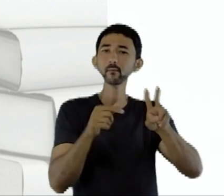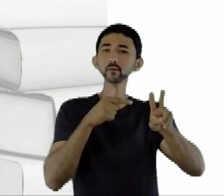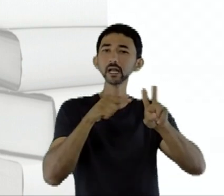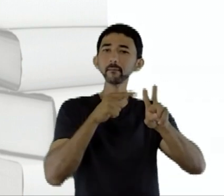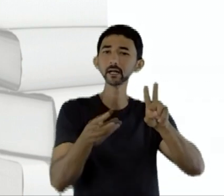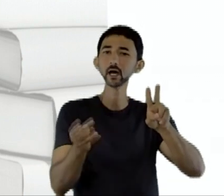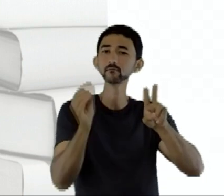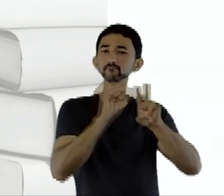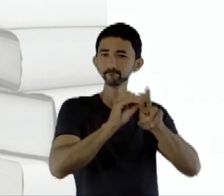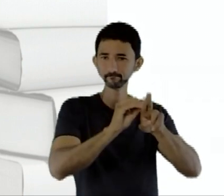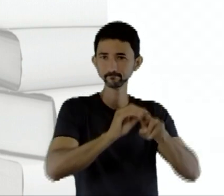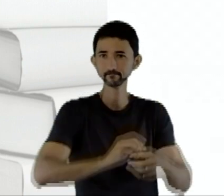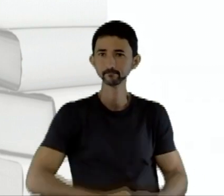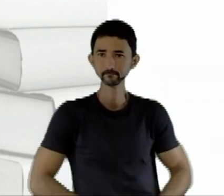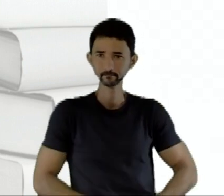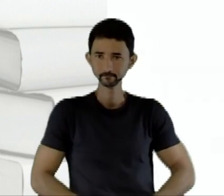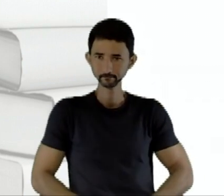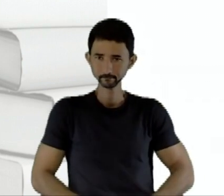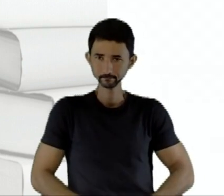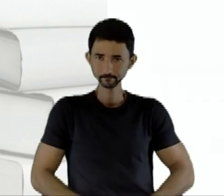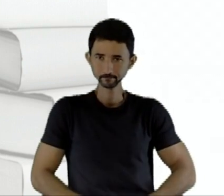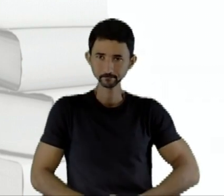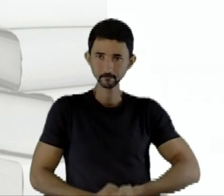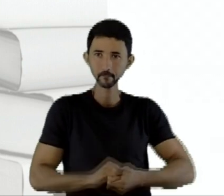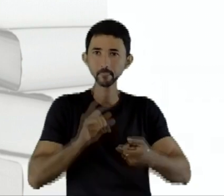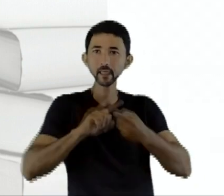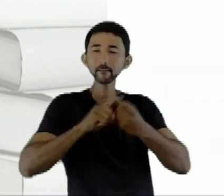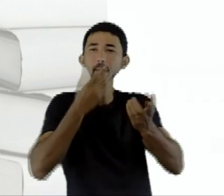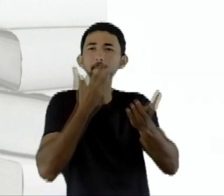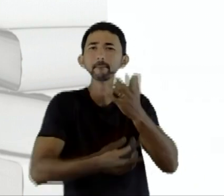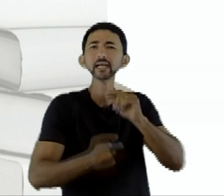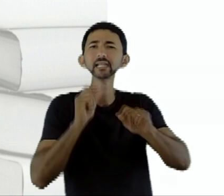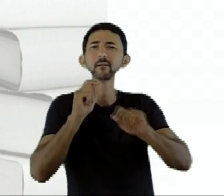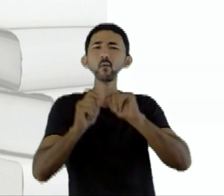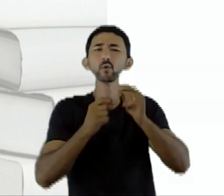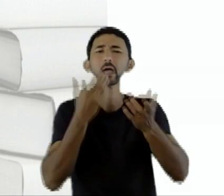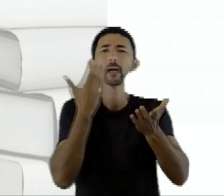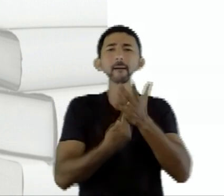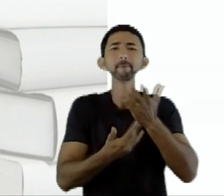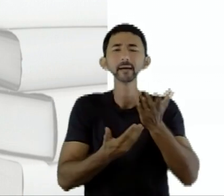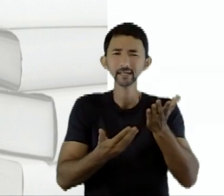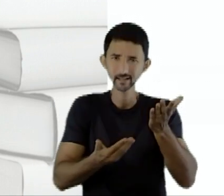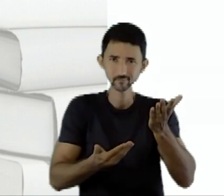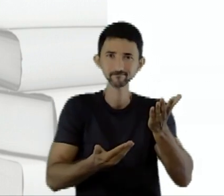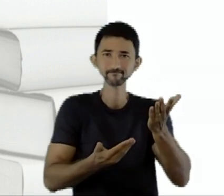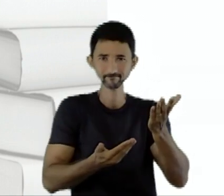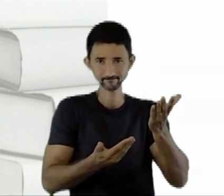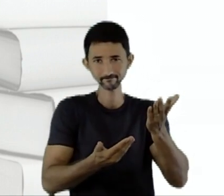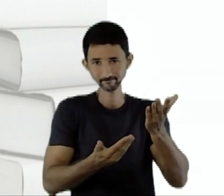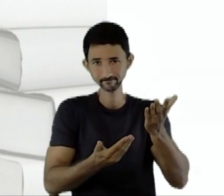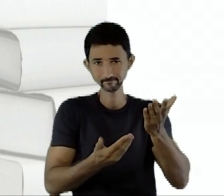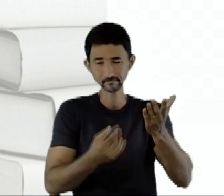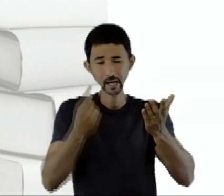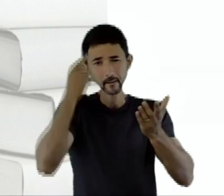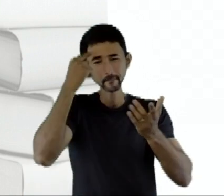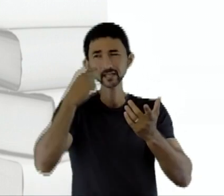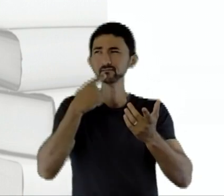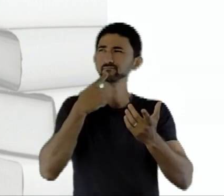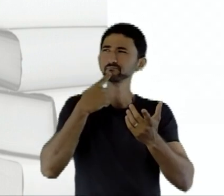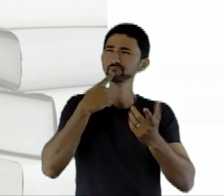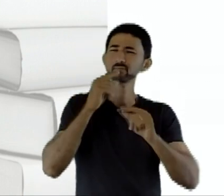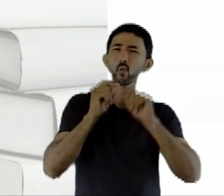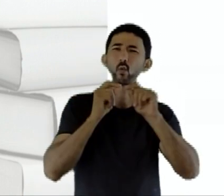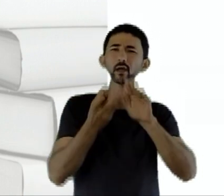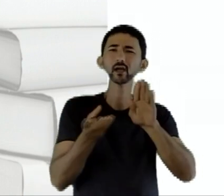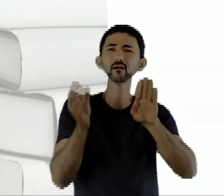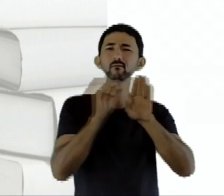trabalhar. Aqui, ó, também perdemos, quem perde, perde alguma coisa, e aí quando você pensa e vê que não